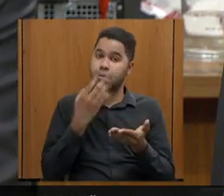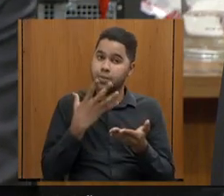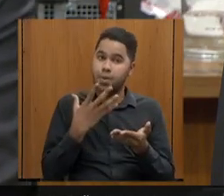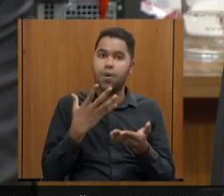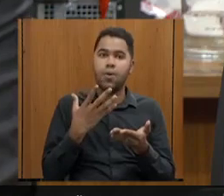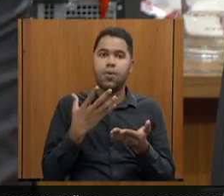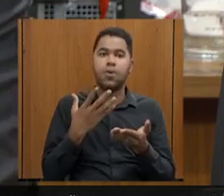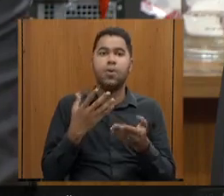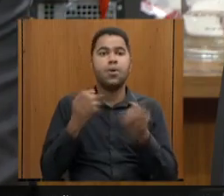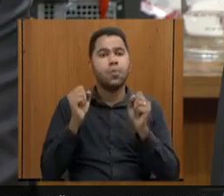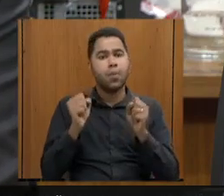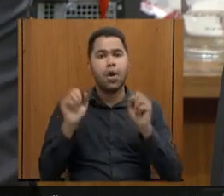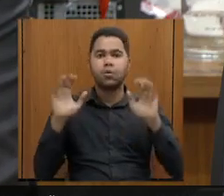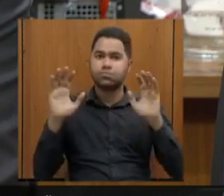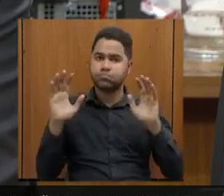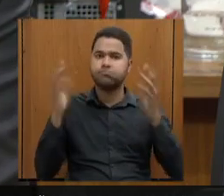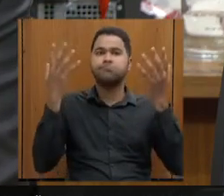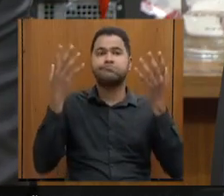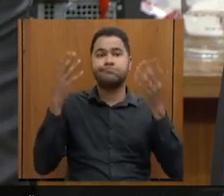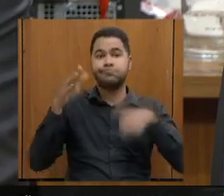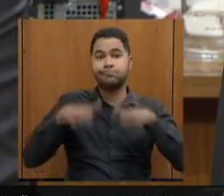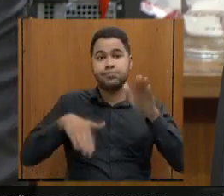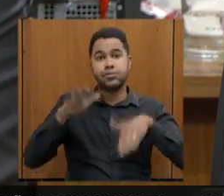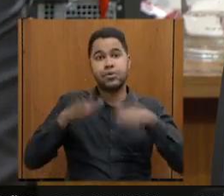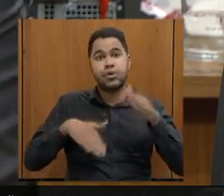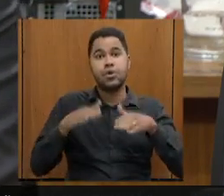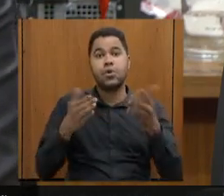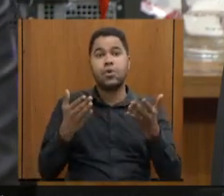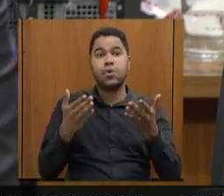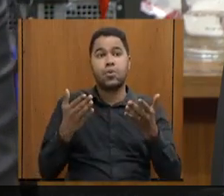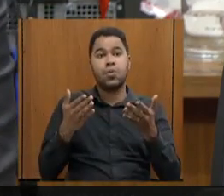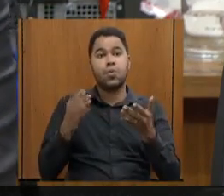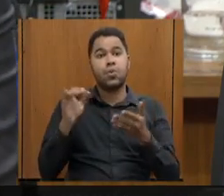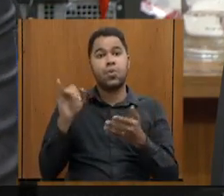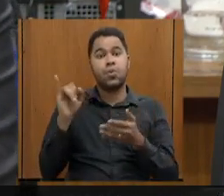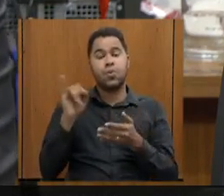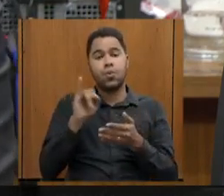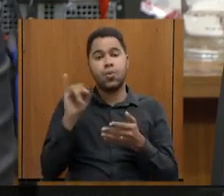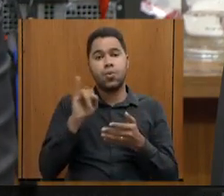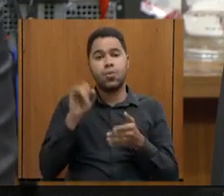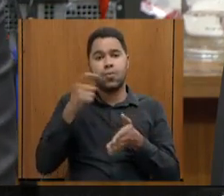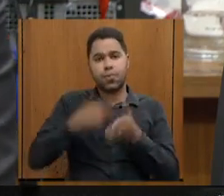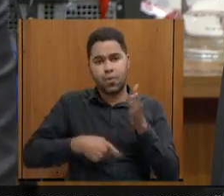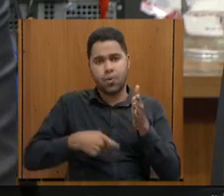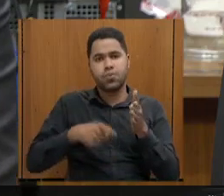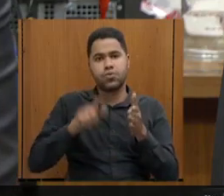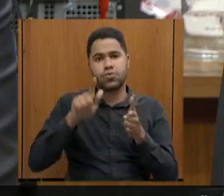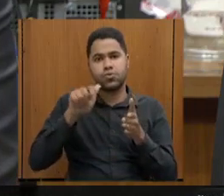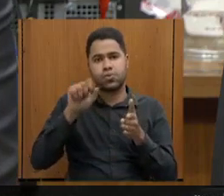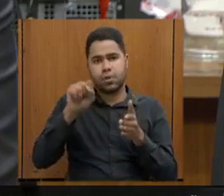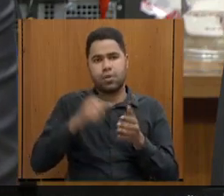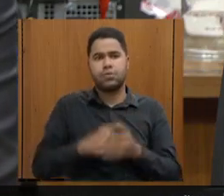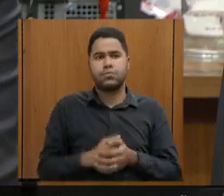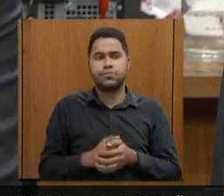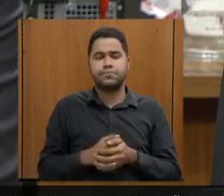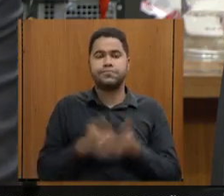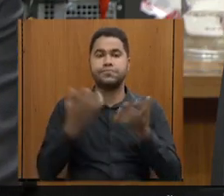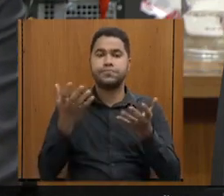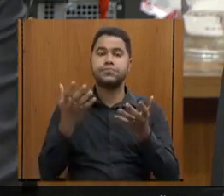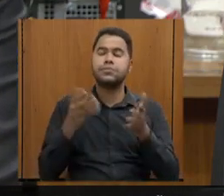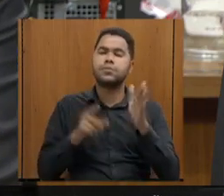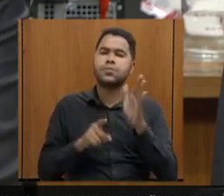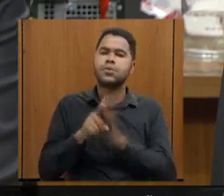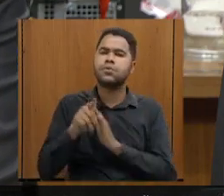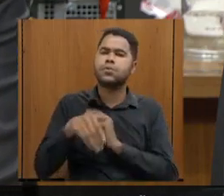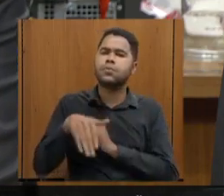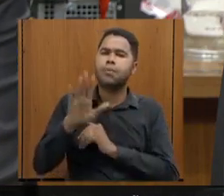que aí João levar para poder comemorar ali eu talvez até um posto de gás ali também então você bem bacana é queria aqui ela